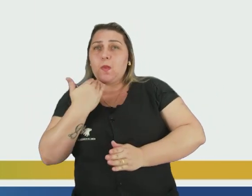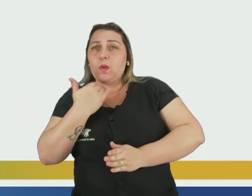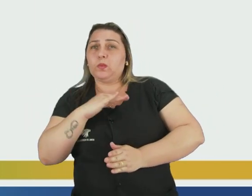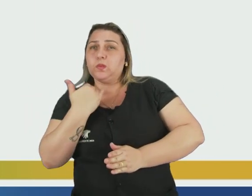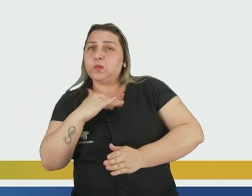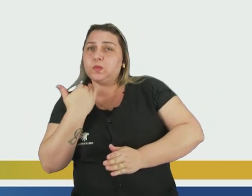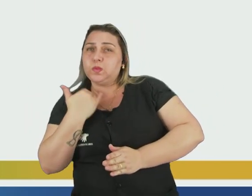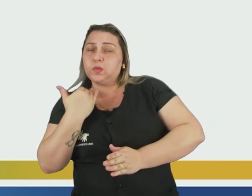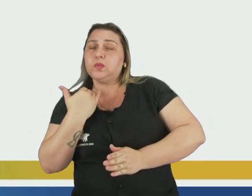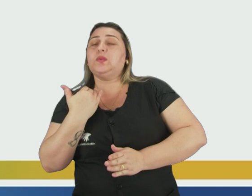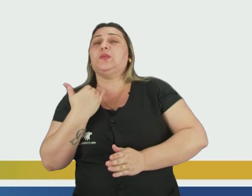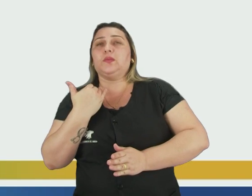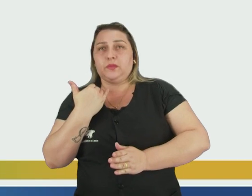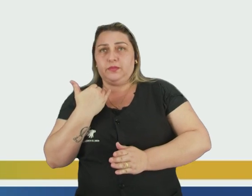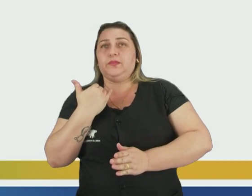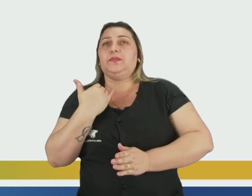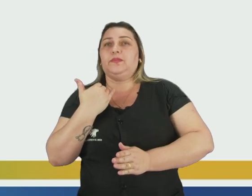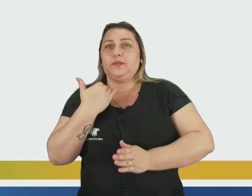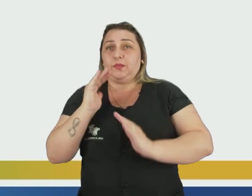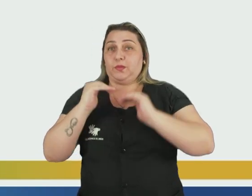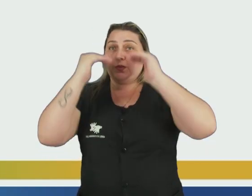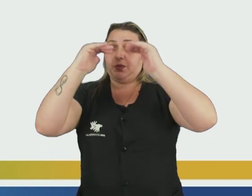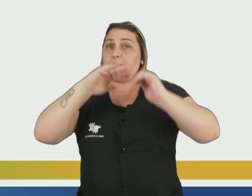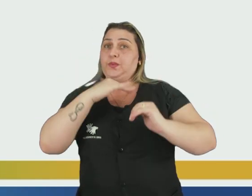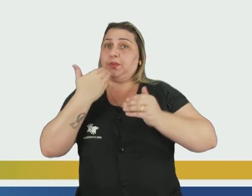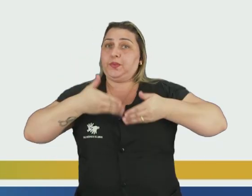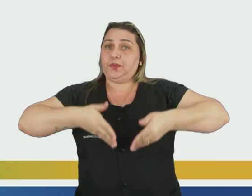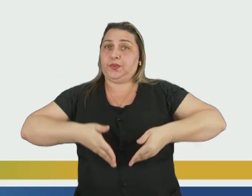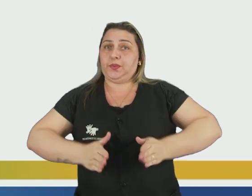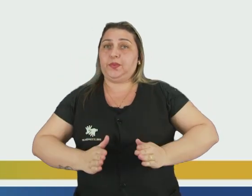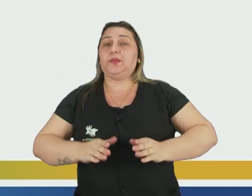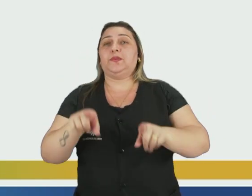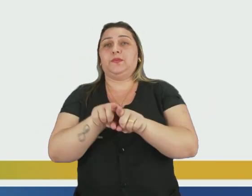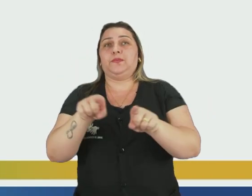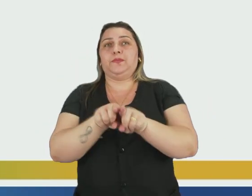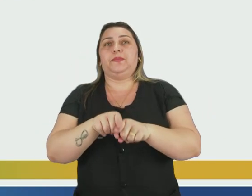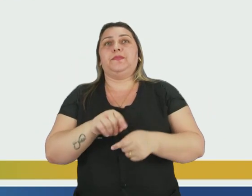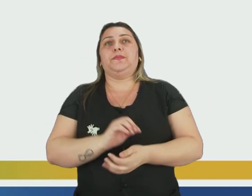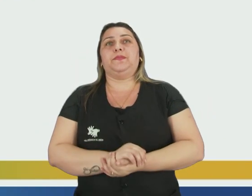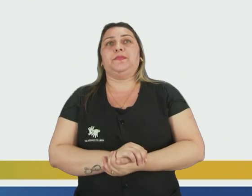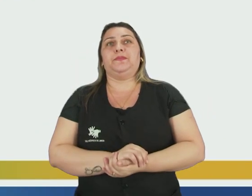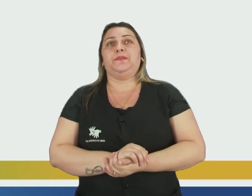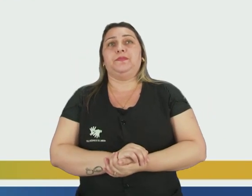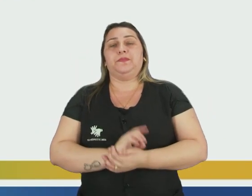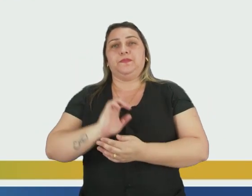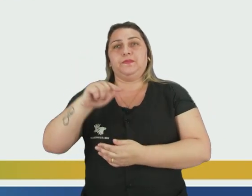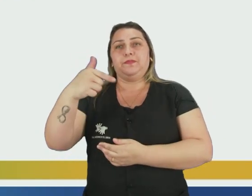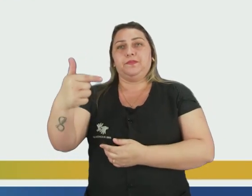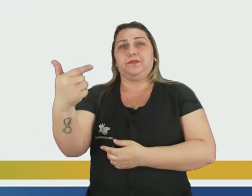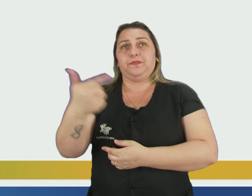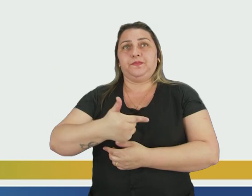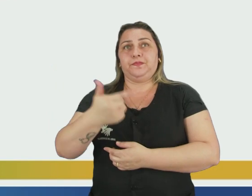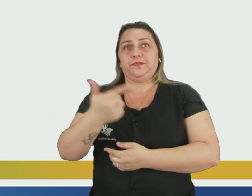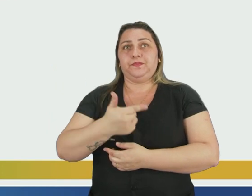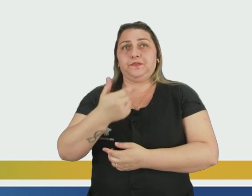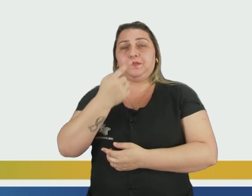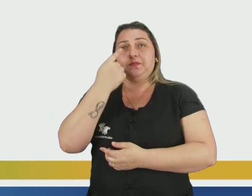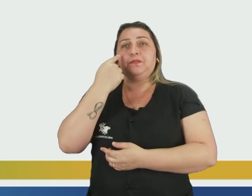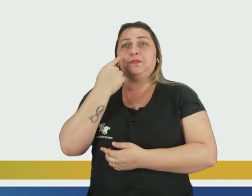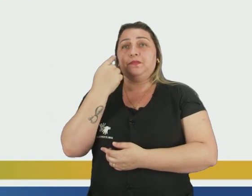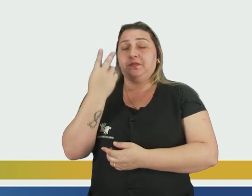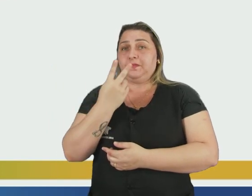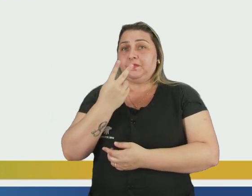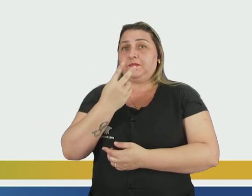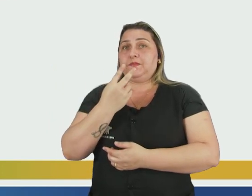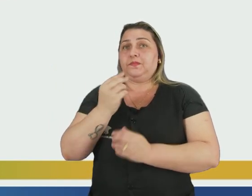muito. Elevados índices de natalidade e mortalidade. Próxima questão. Observe as